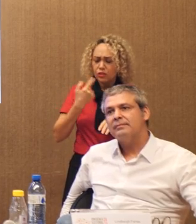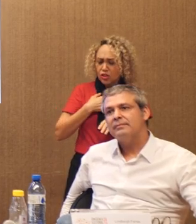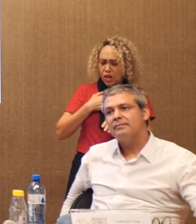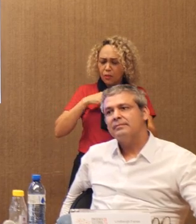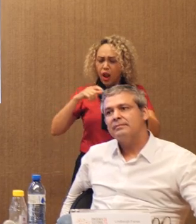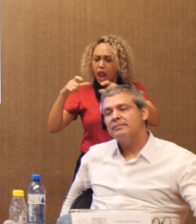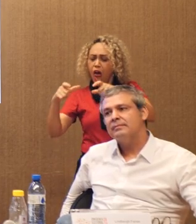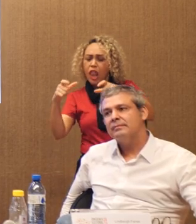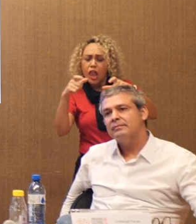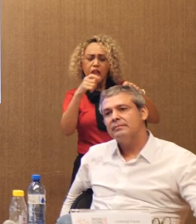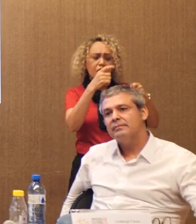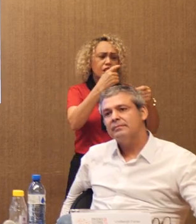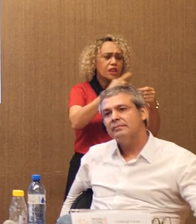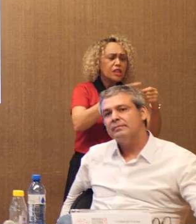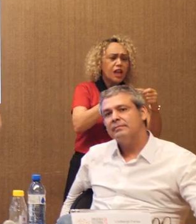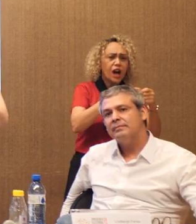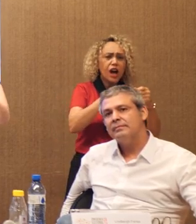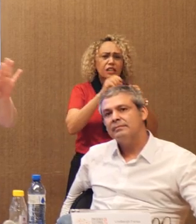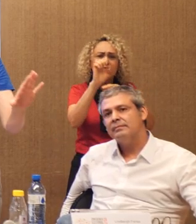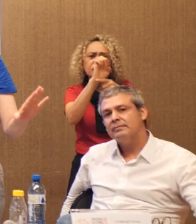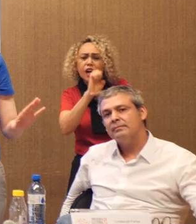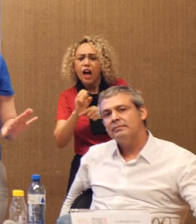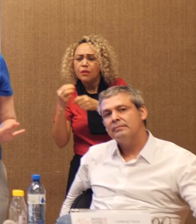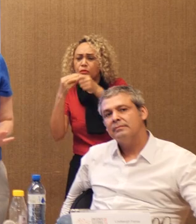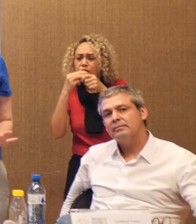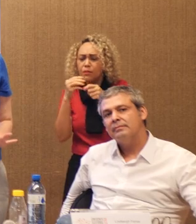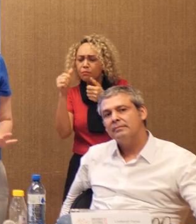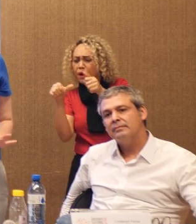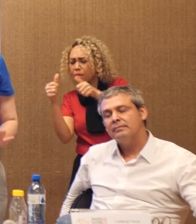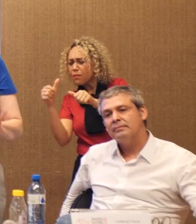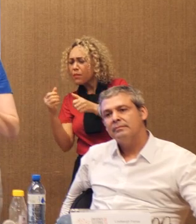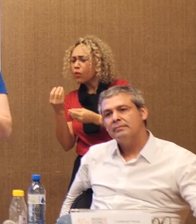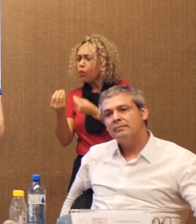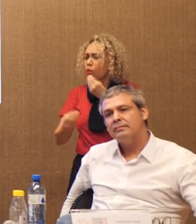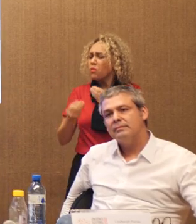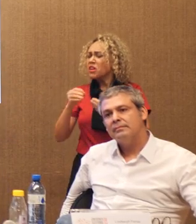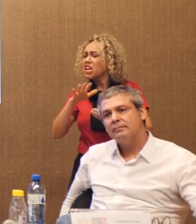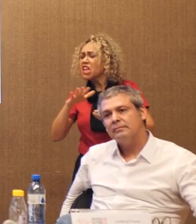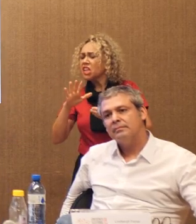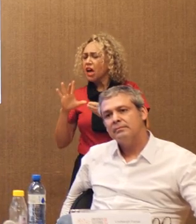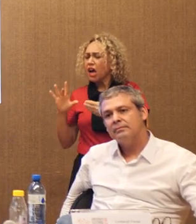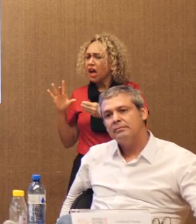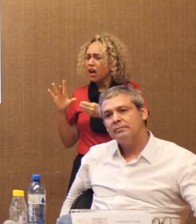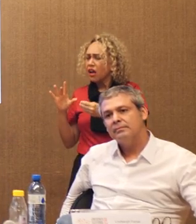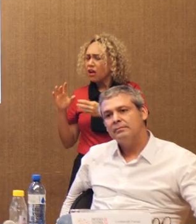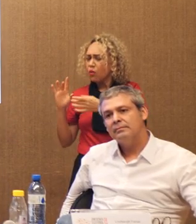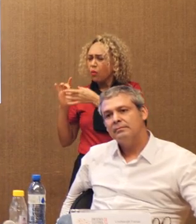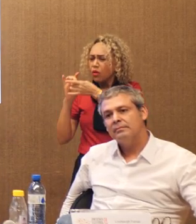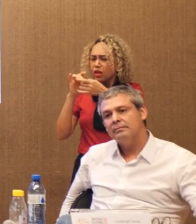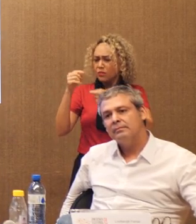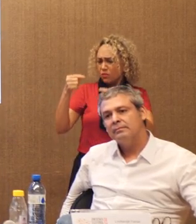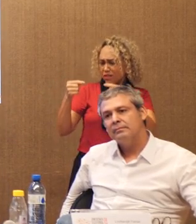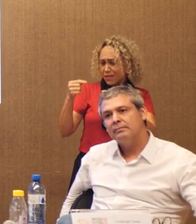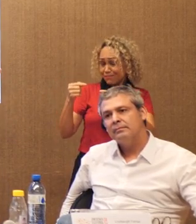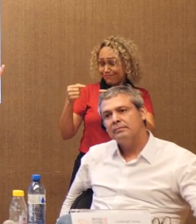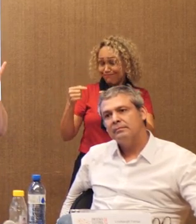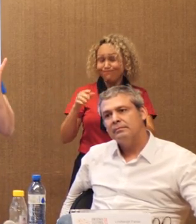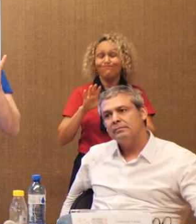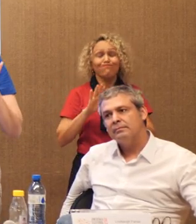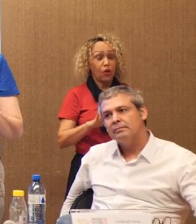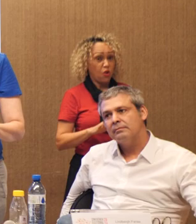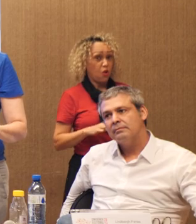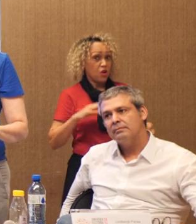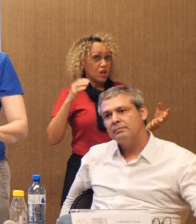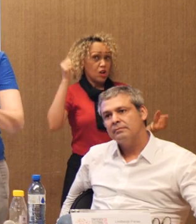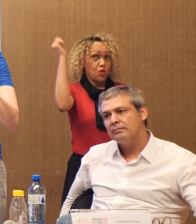território. No cenário nacional, está muito claro aqui para todo mundo. Nós vencemos as eleições, mas a extrema-direita continua